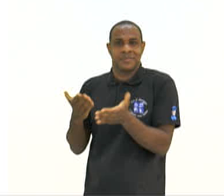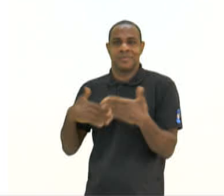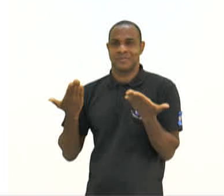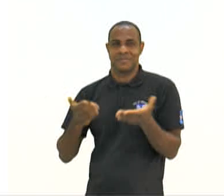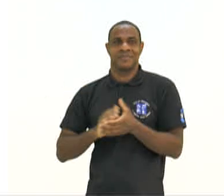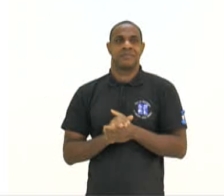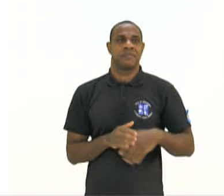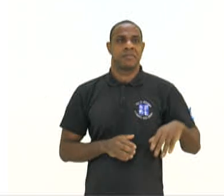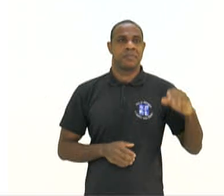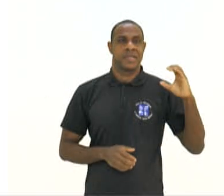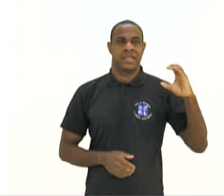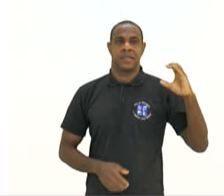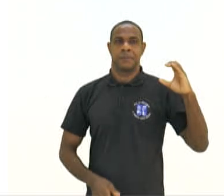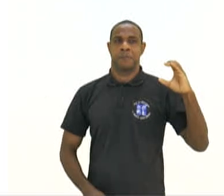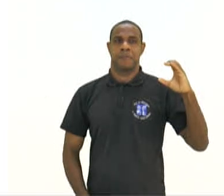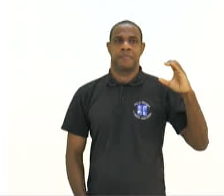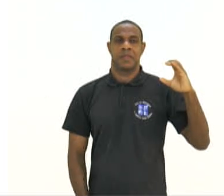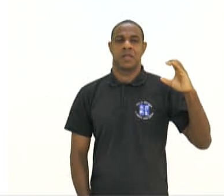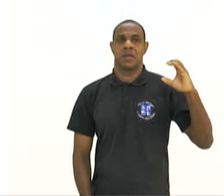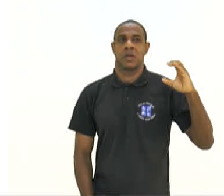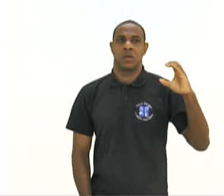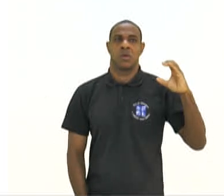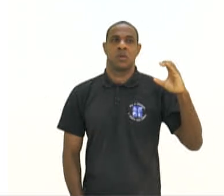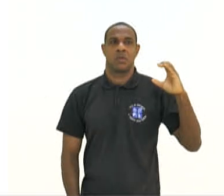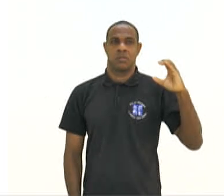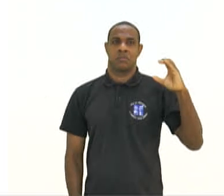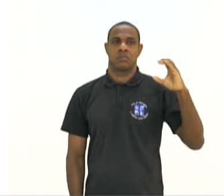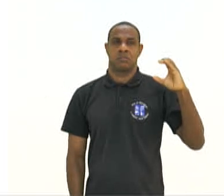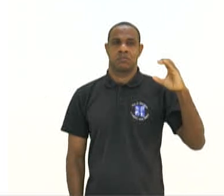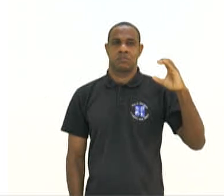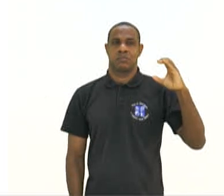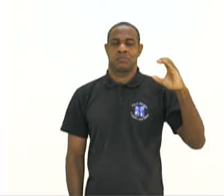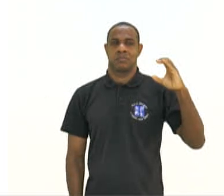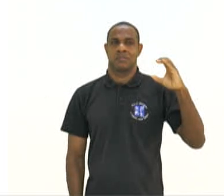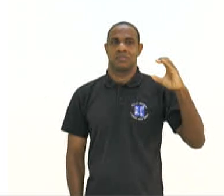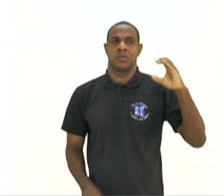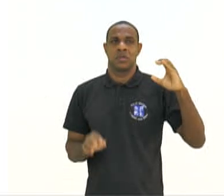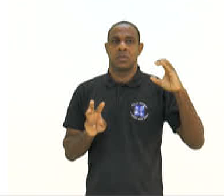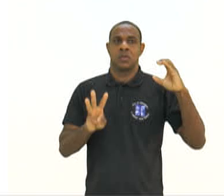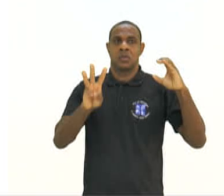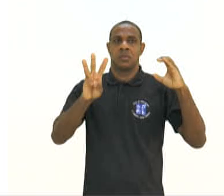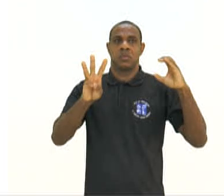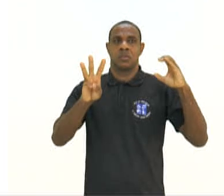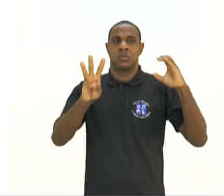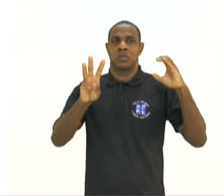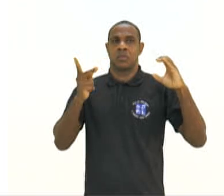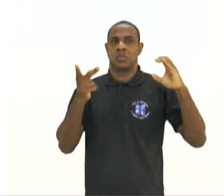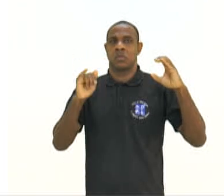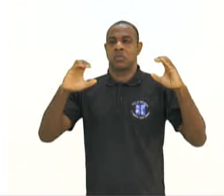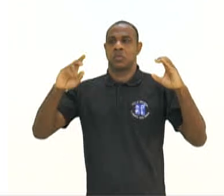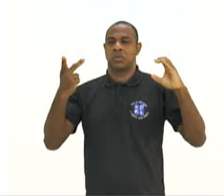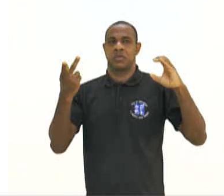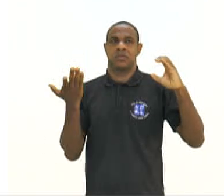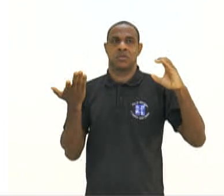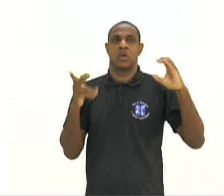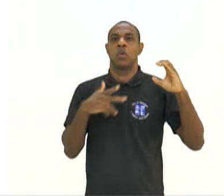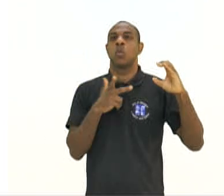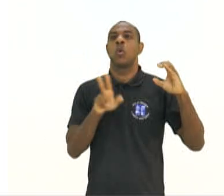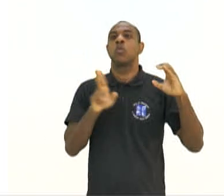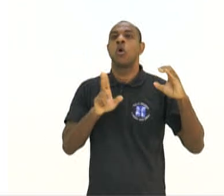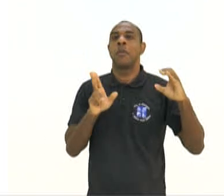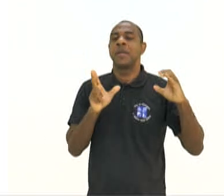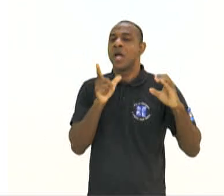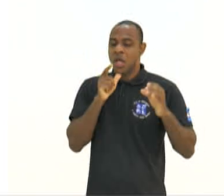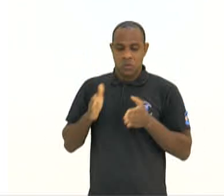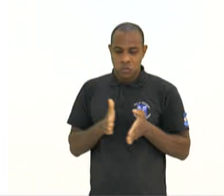What's the name of the river which goes through the town? Qual o nome do rio o qual atravessa a